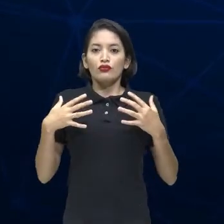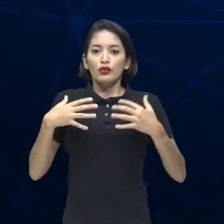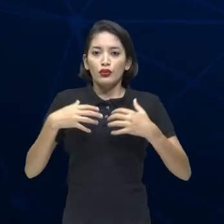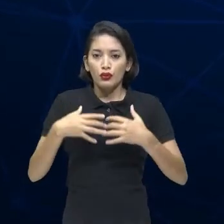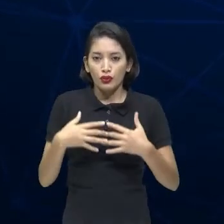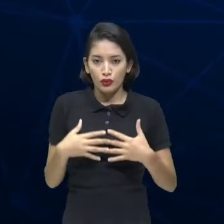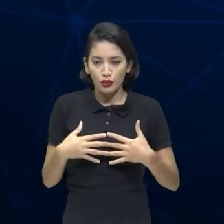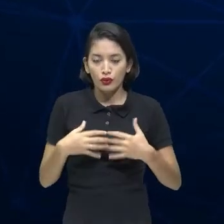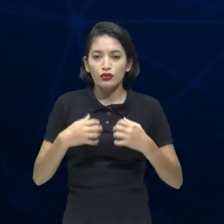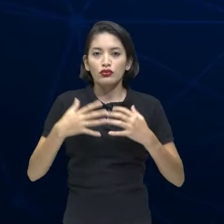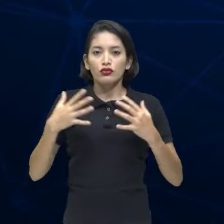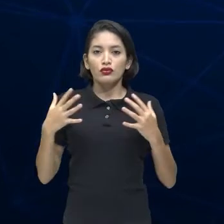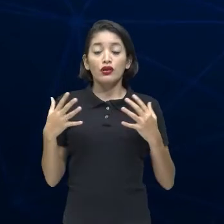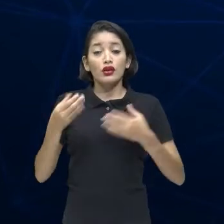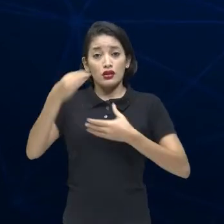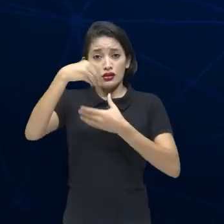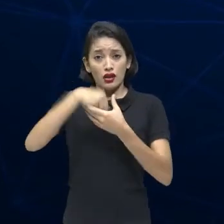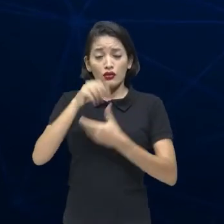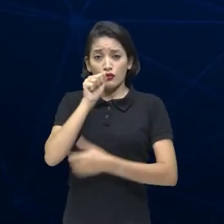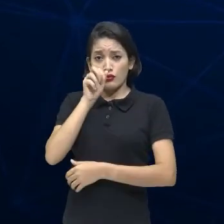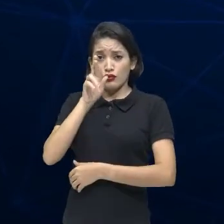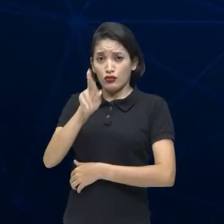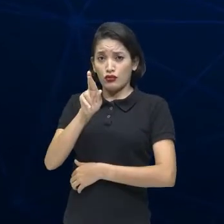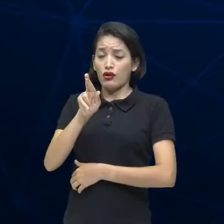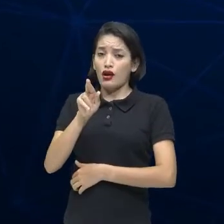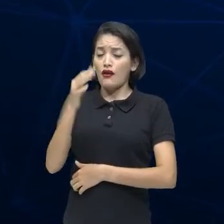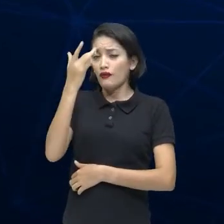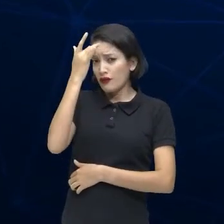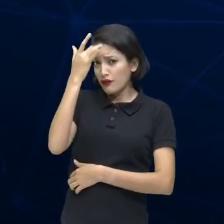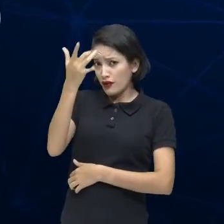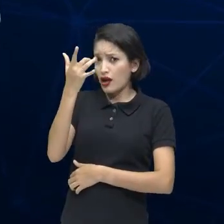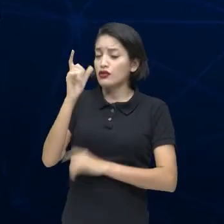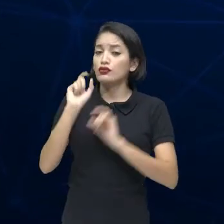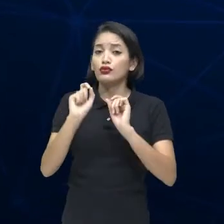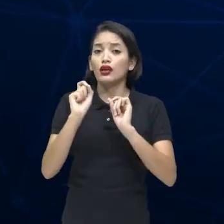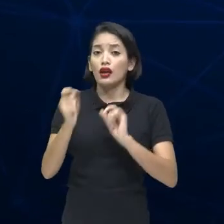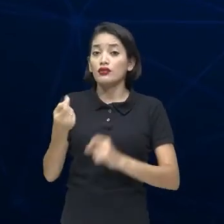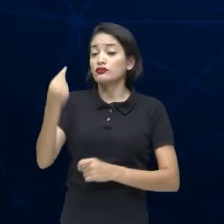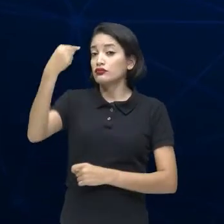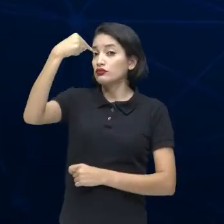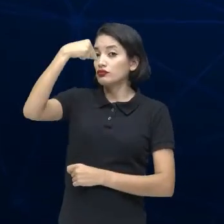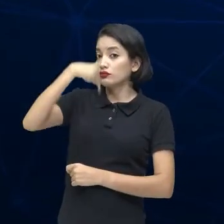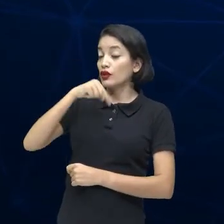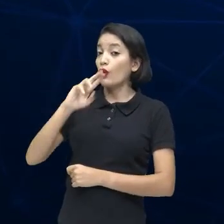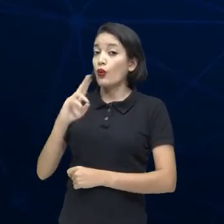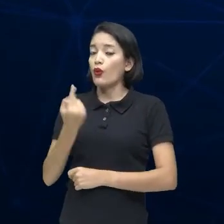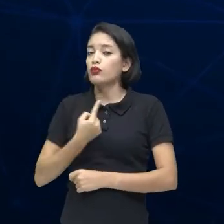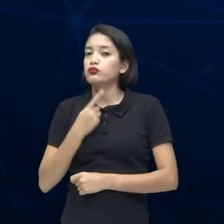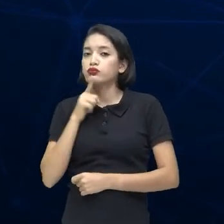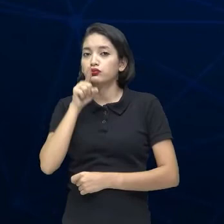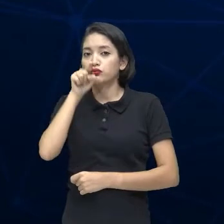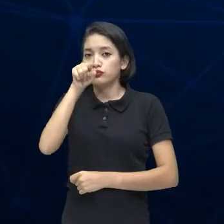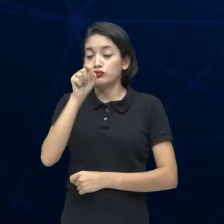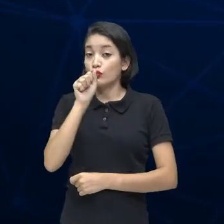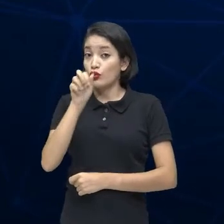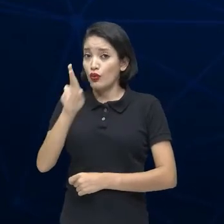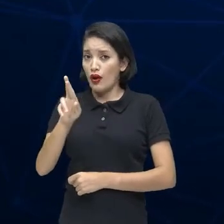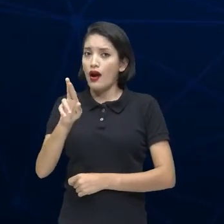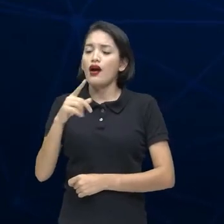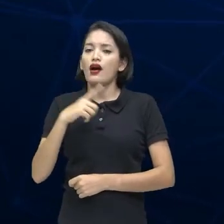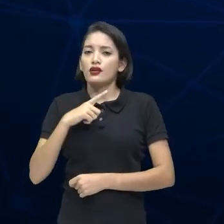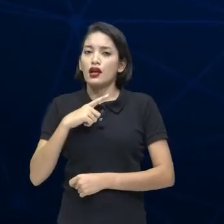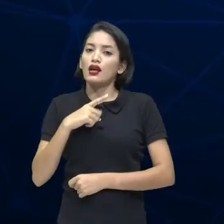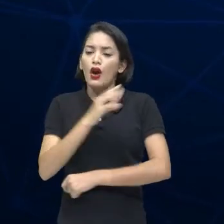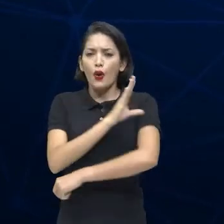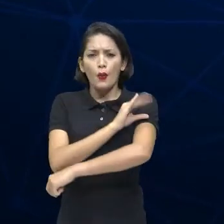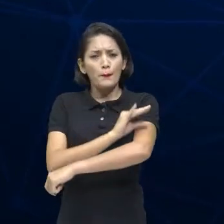pressão que está presente dentro dos pulmões facilite a entrada ou a saída do ar, tá? Então existem aí músculos